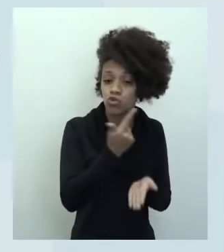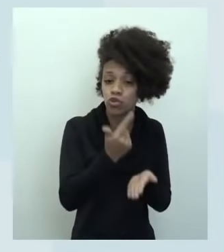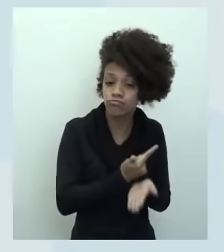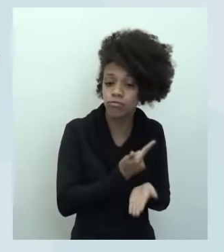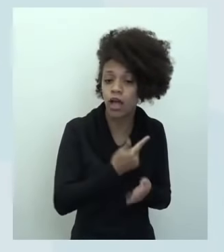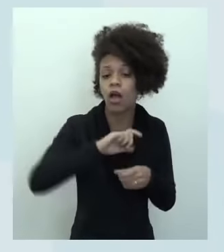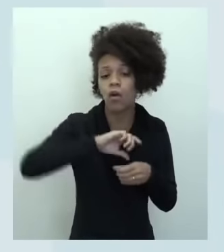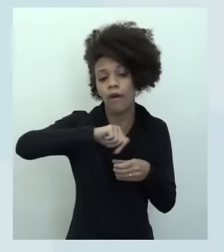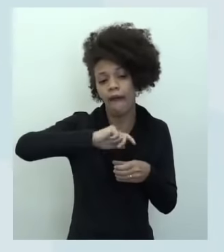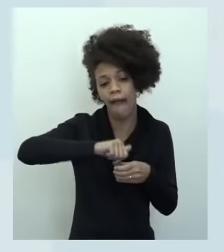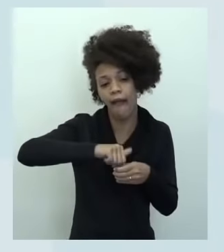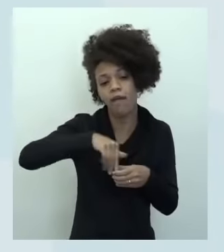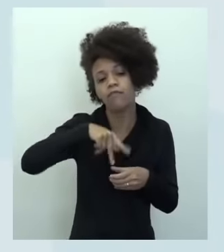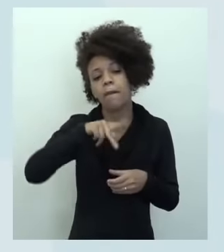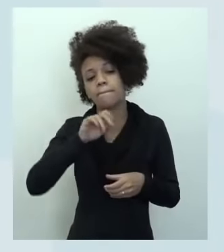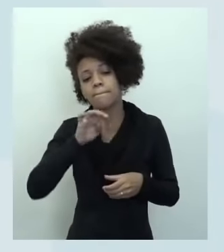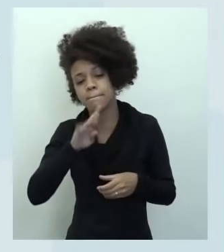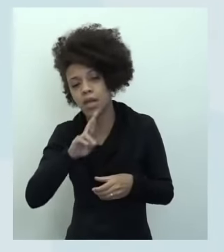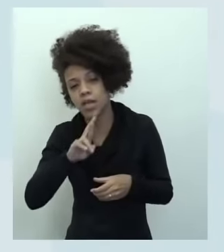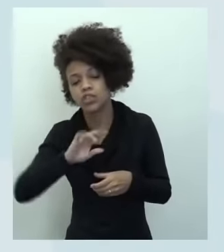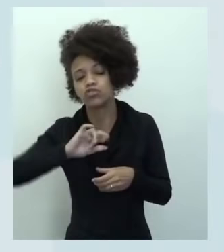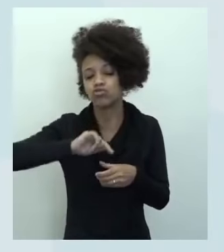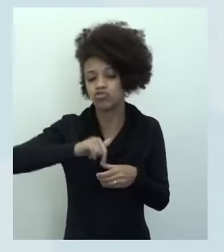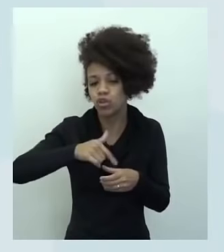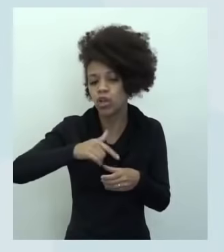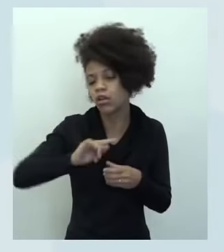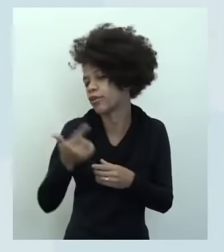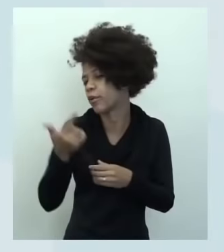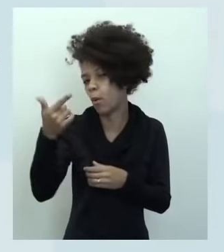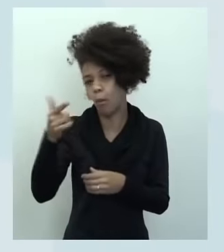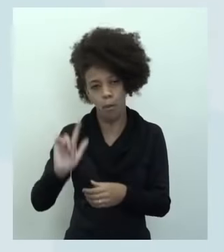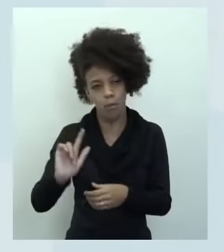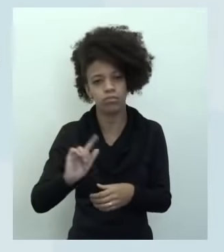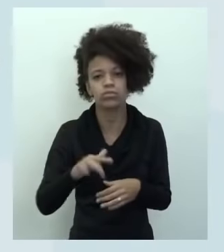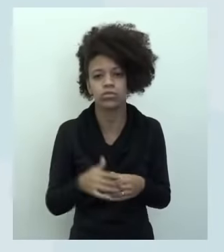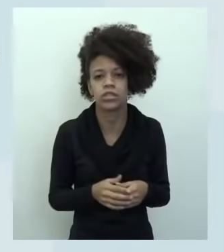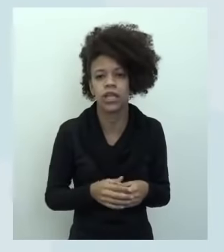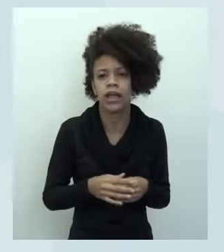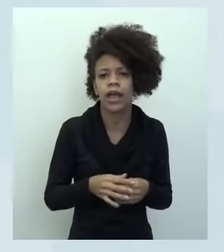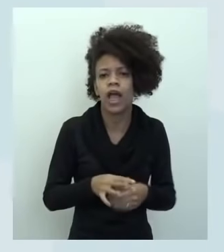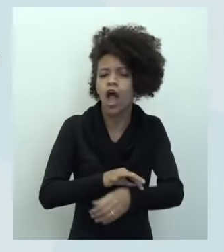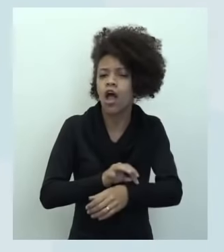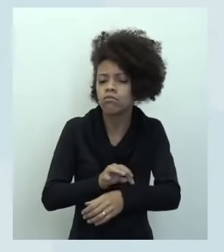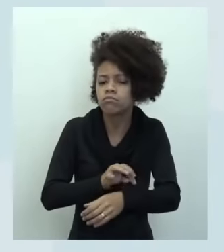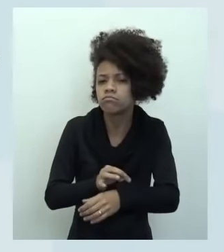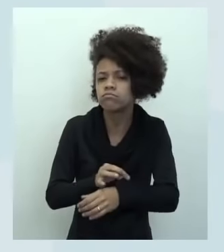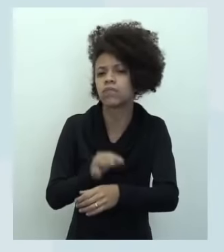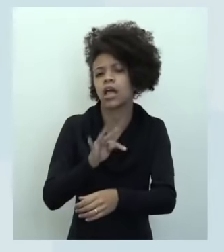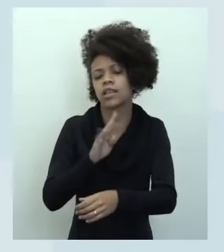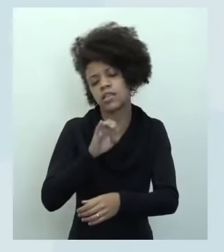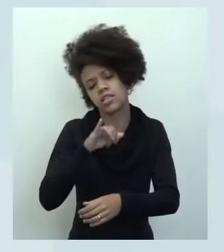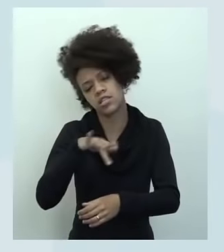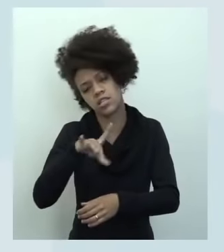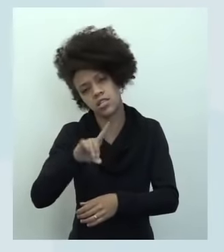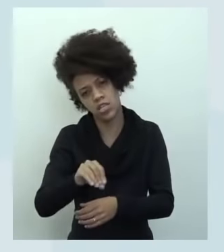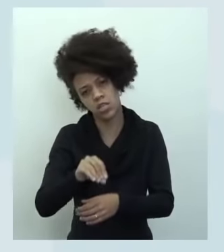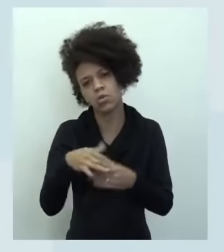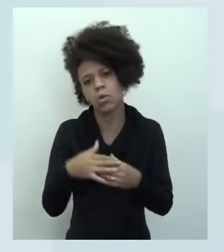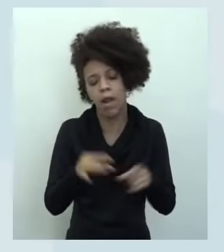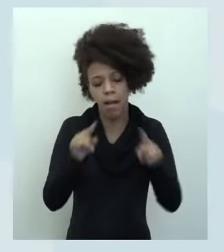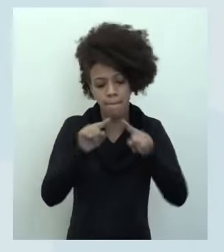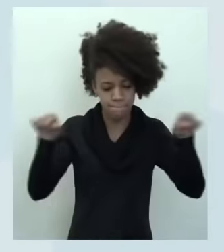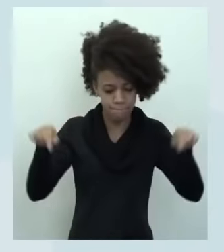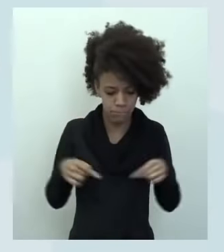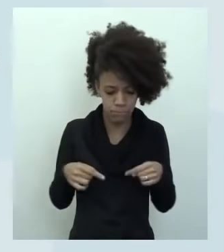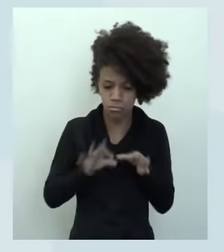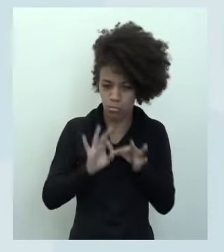papelão, papel, jornal, garrafa PET, entre outros, pedaço de tecido, né? Para a gente deixar nossa maquete bem